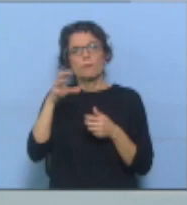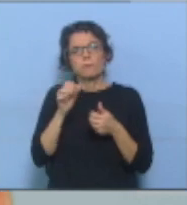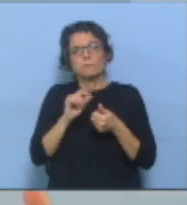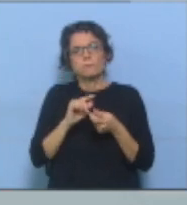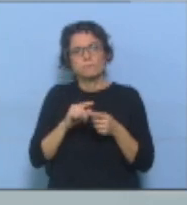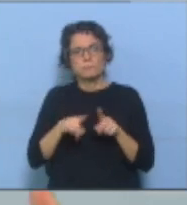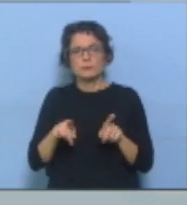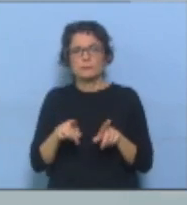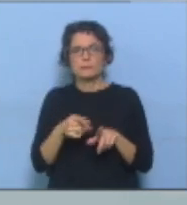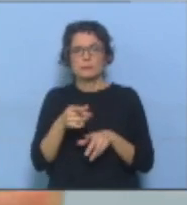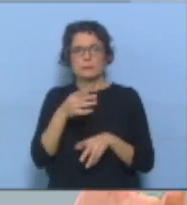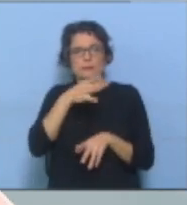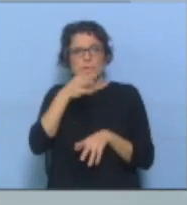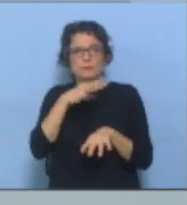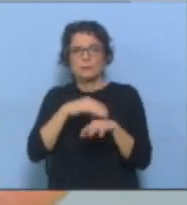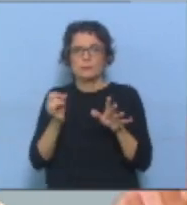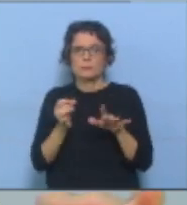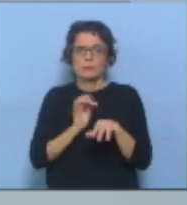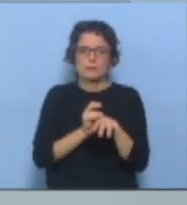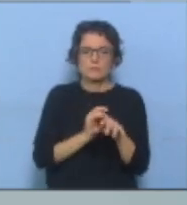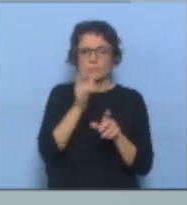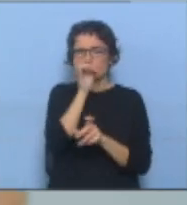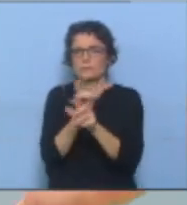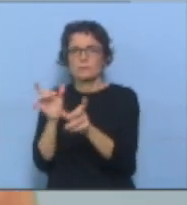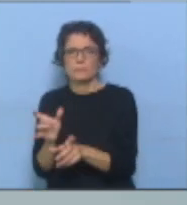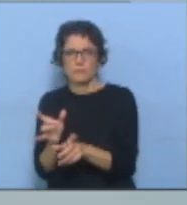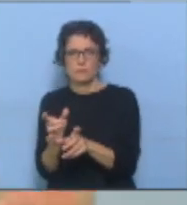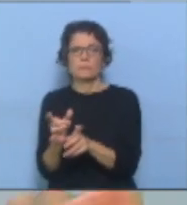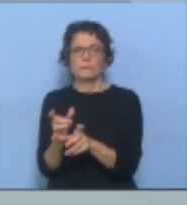tenho ali um sítio ao domingo em que se fala assim com